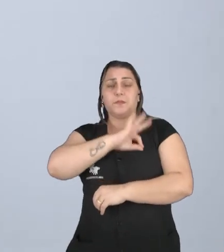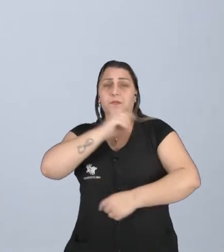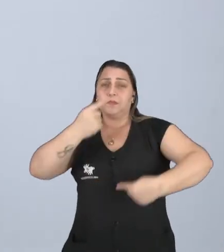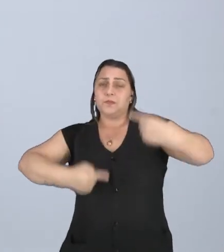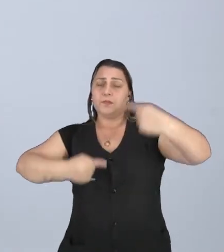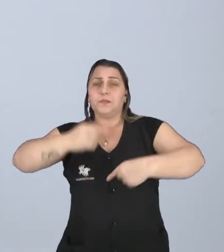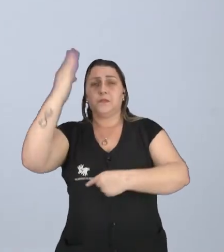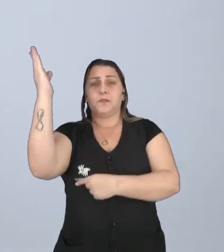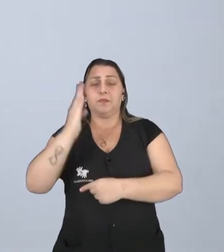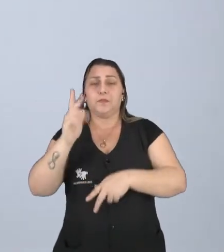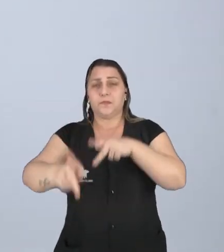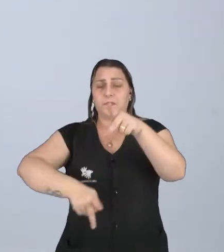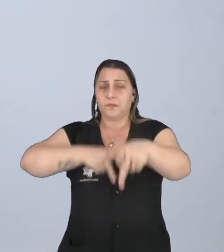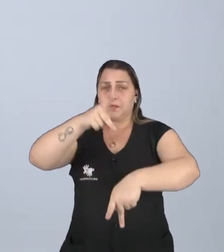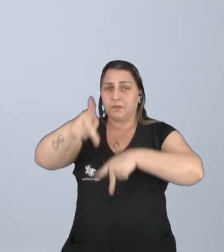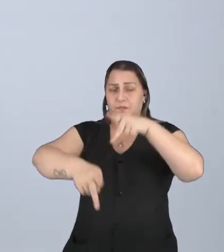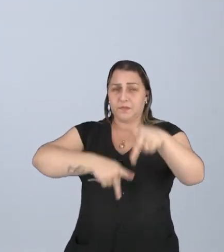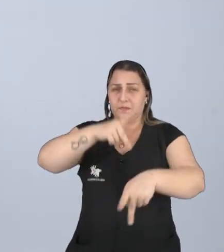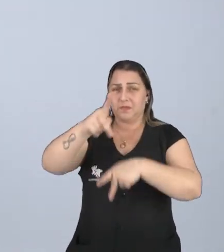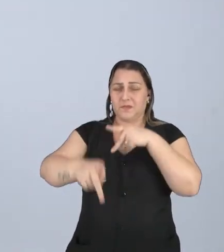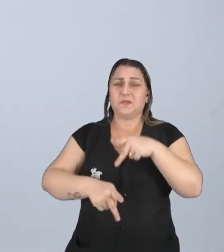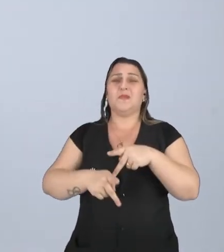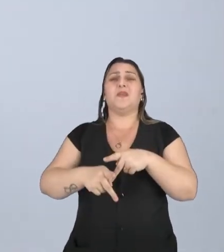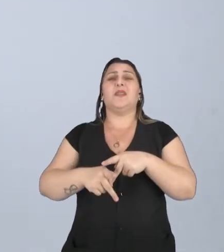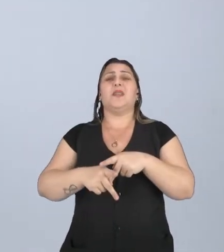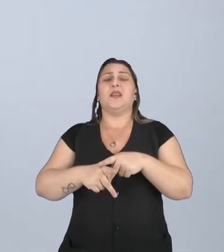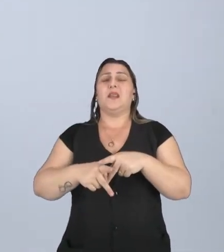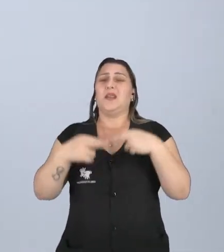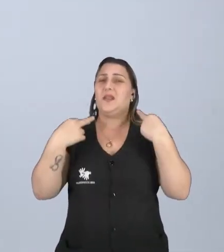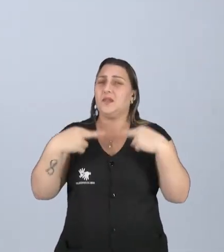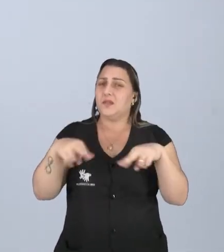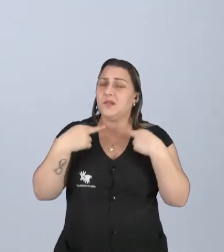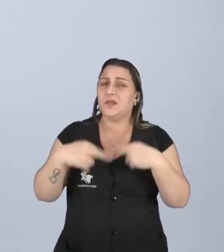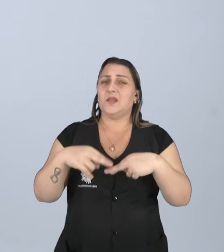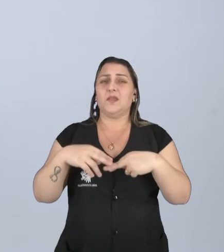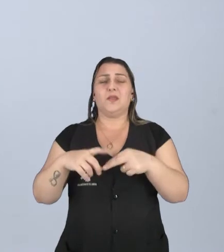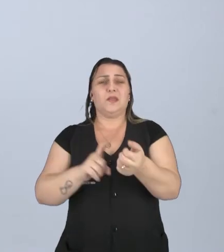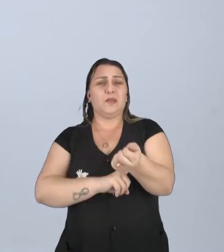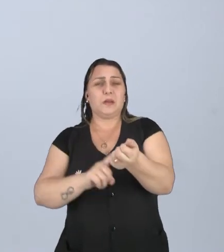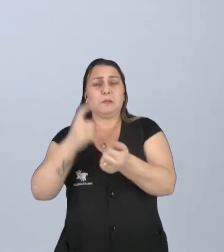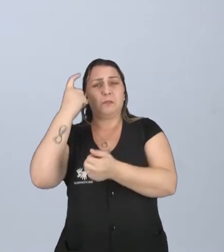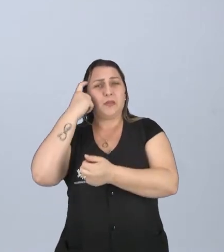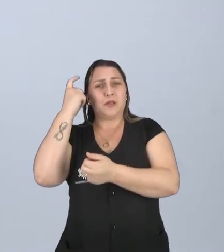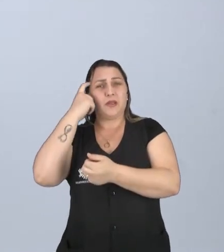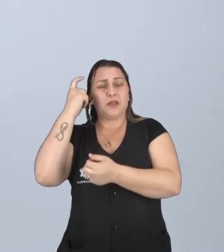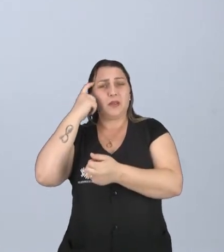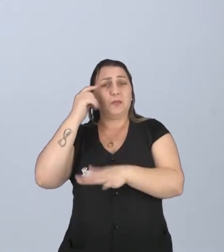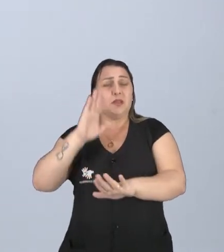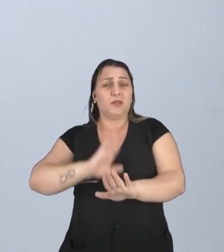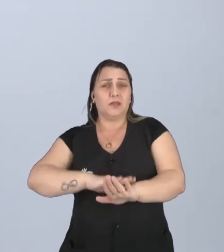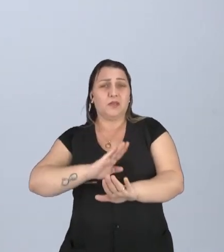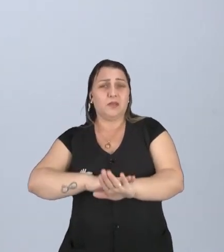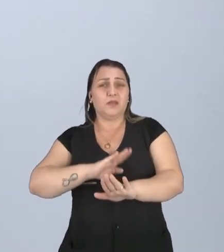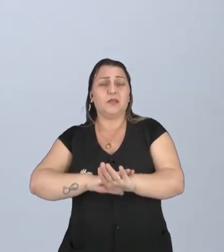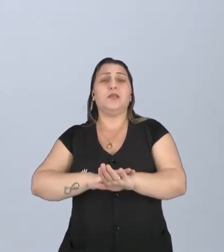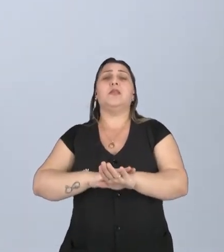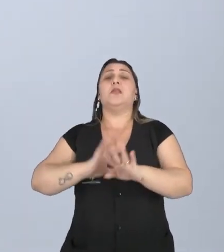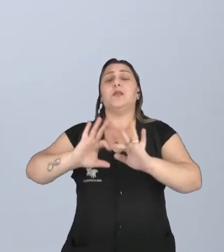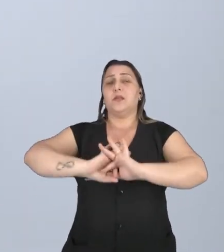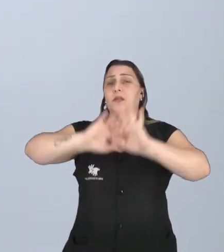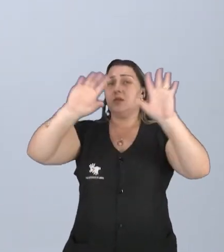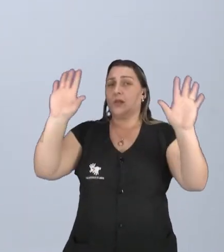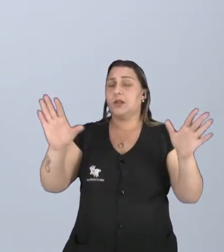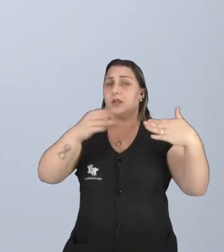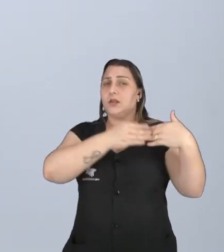brasileira, né, a população ela está muito conturbada, muitas revoltas, muitos pensamentos ideológicos, né, então aí os liberais